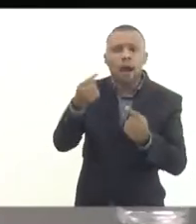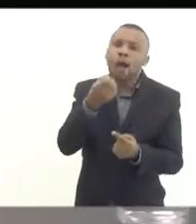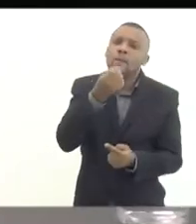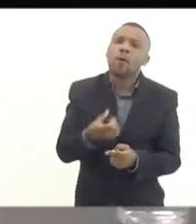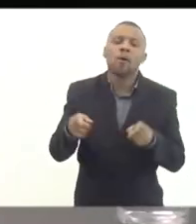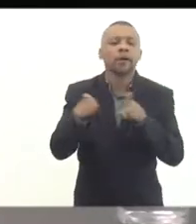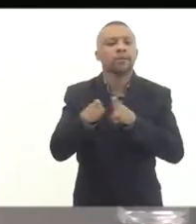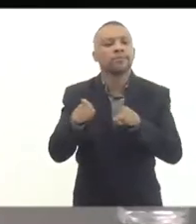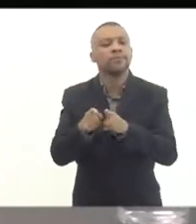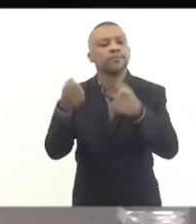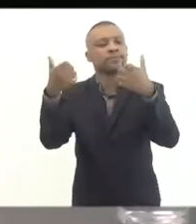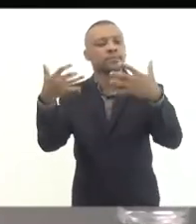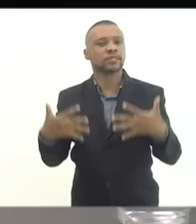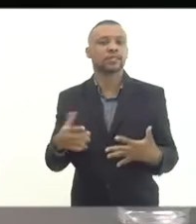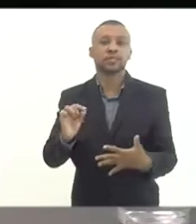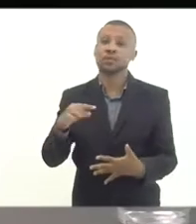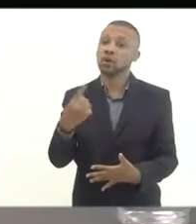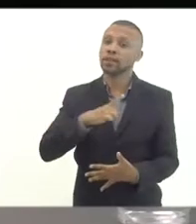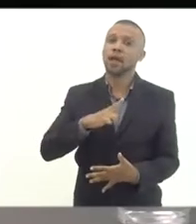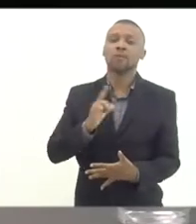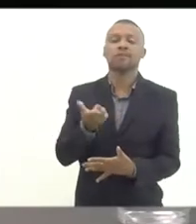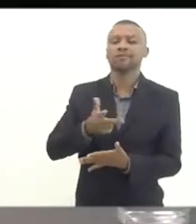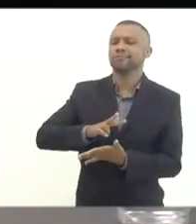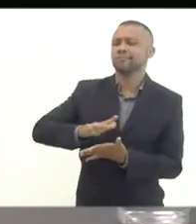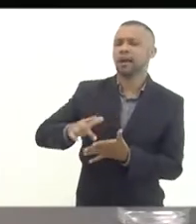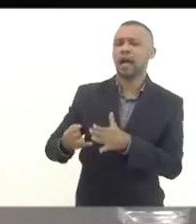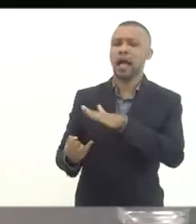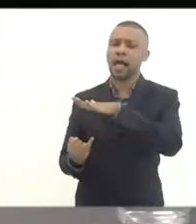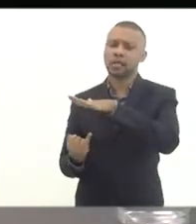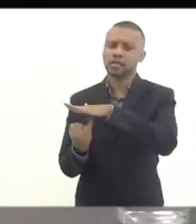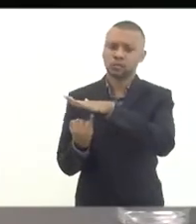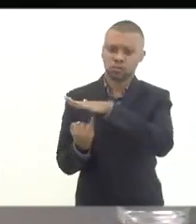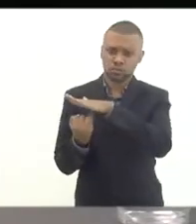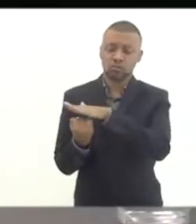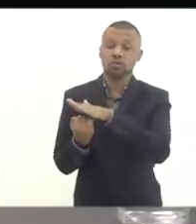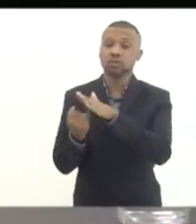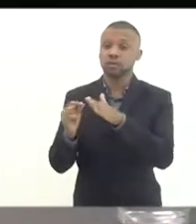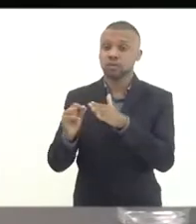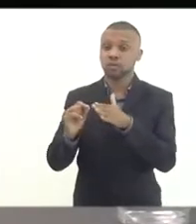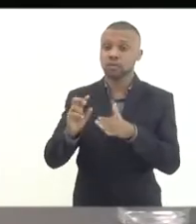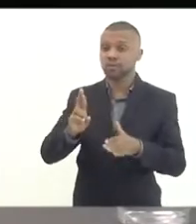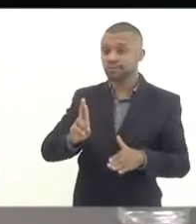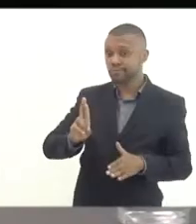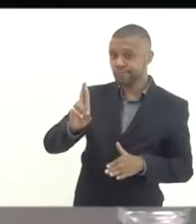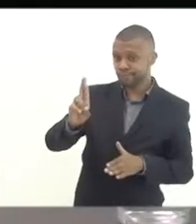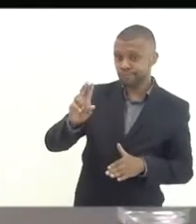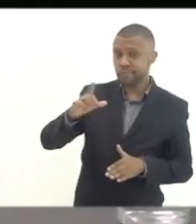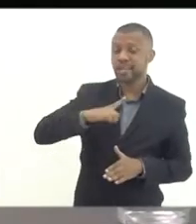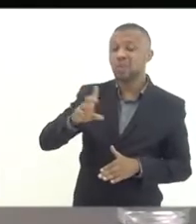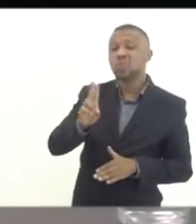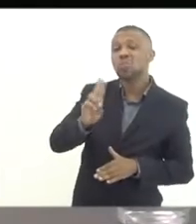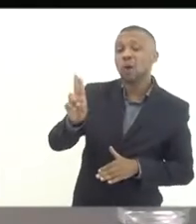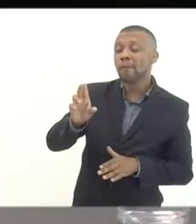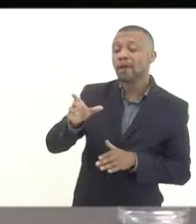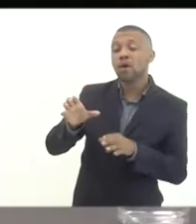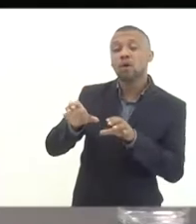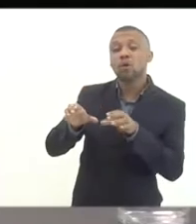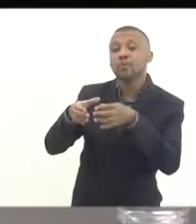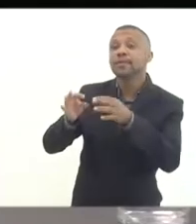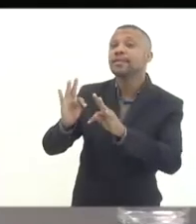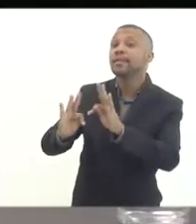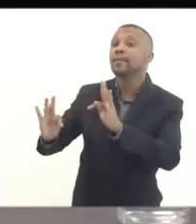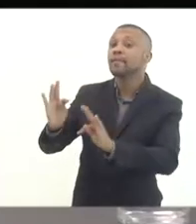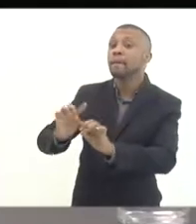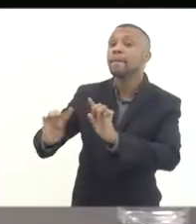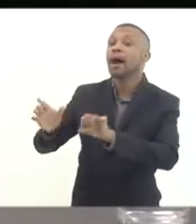destacar também que nós temos ainda várias instituições que se denominam comunidades terapêuticas mais com uma